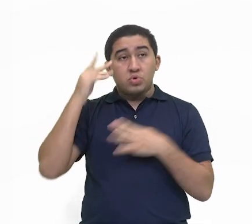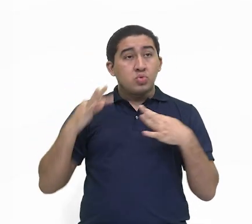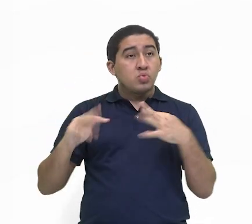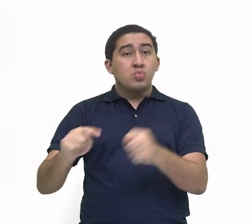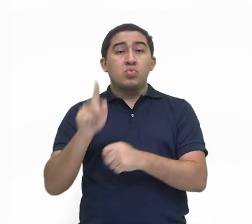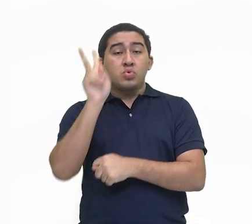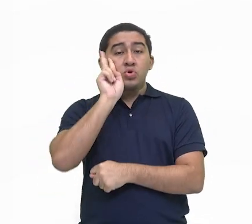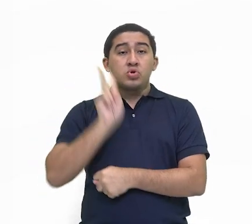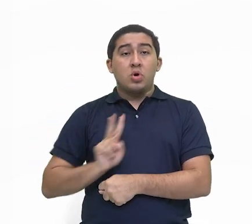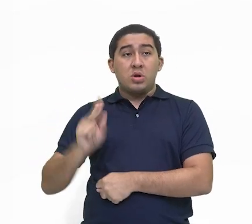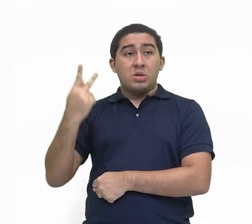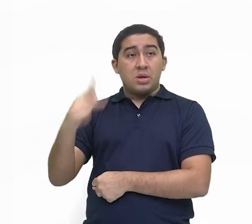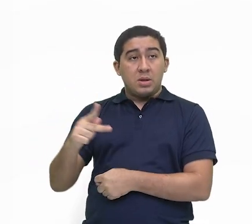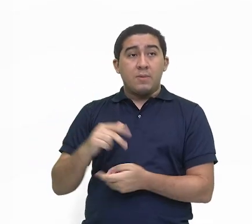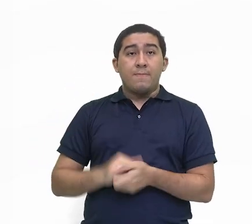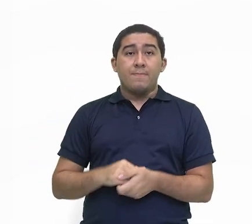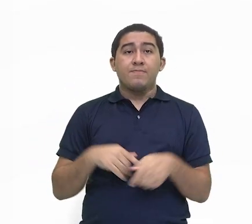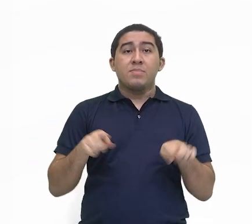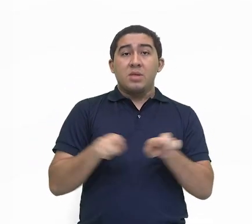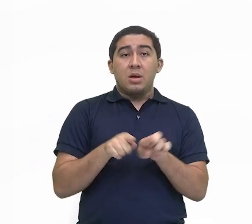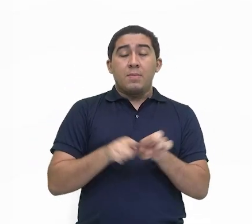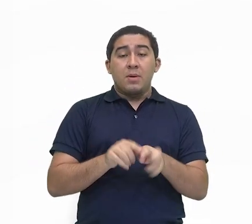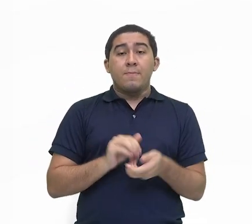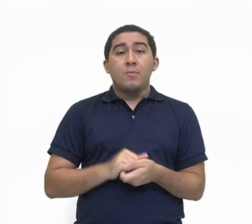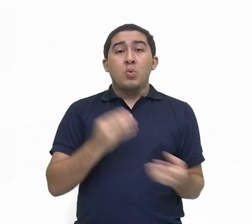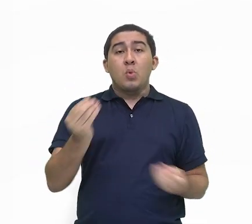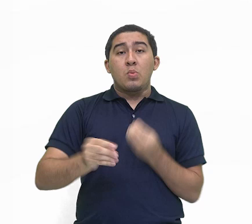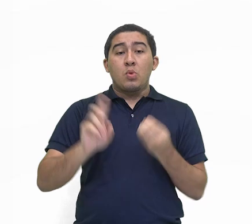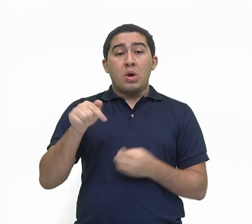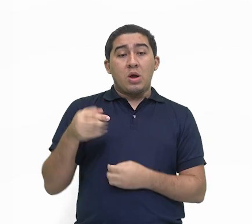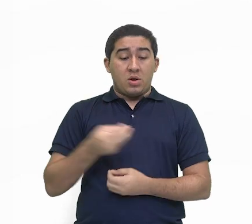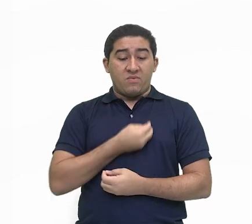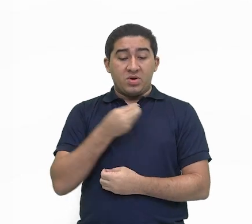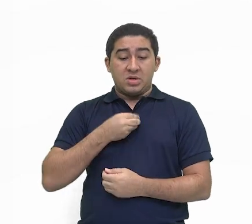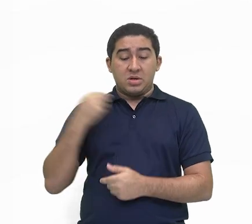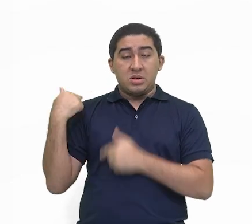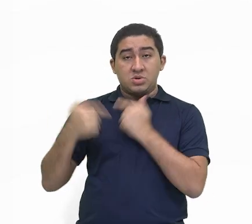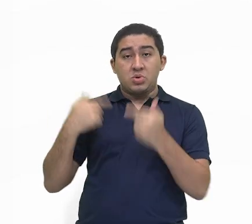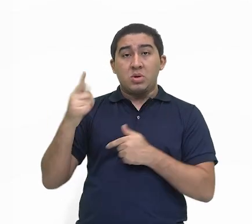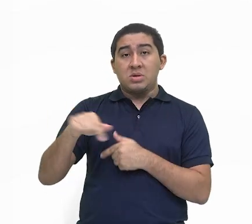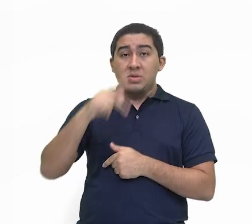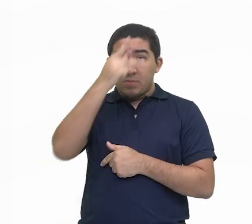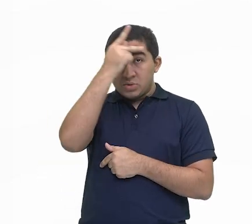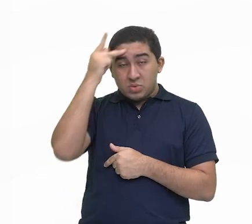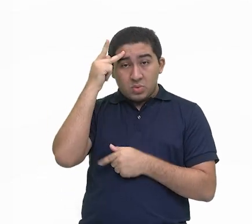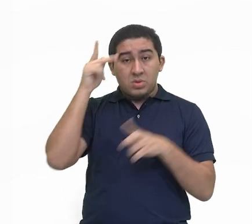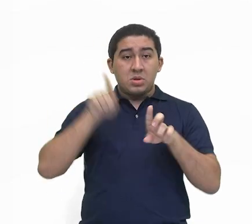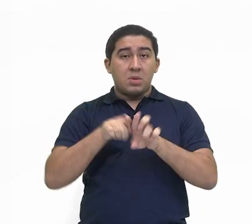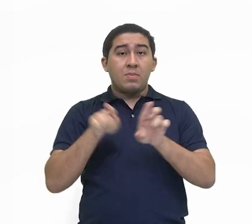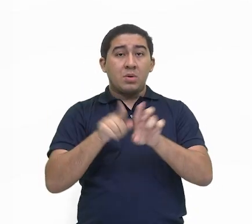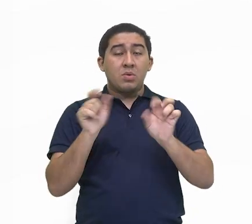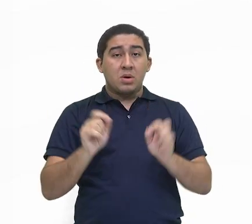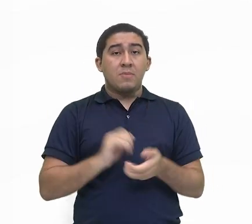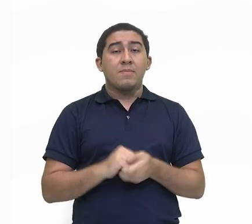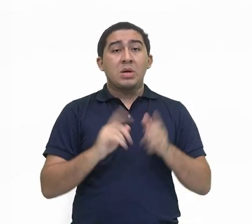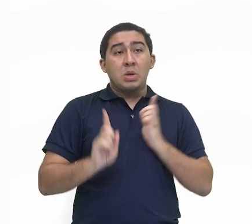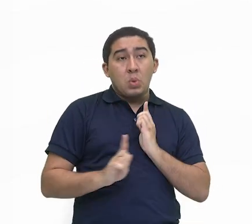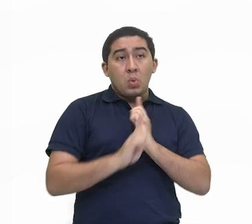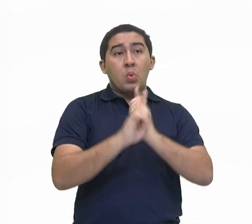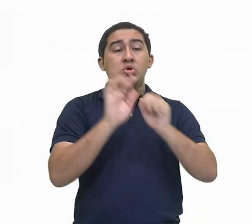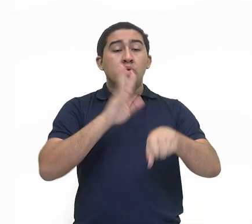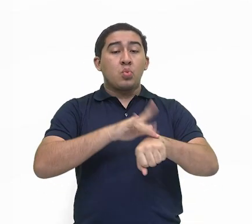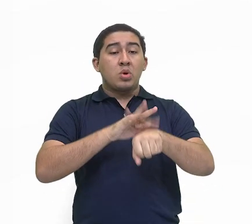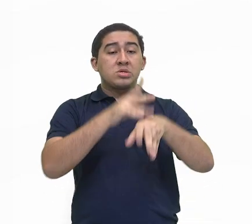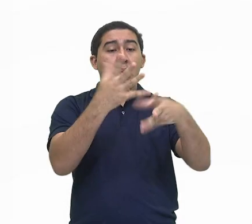sua história. Então, o seu modo de vida tradicional, que muitas vezes encontra curas